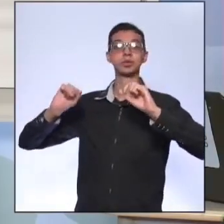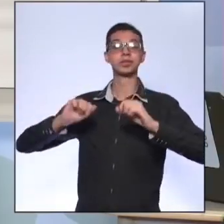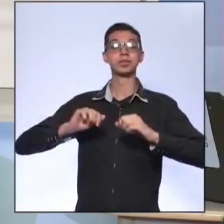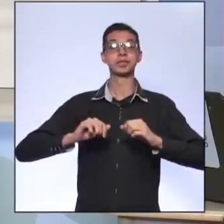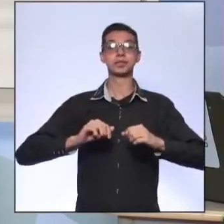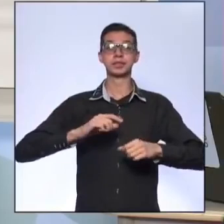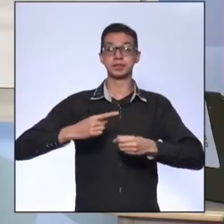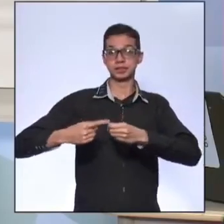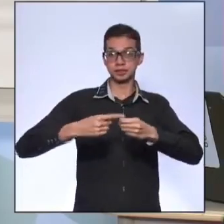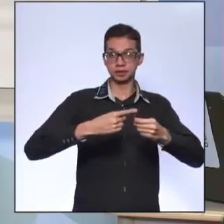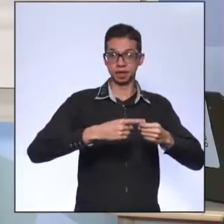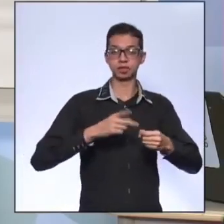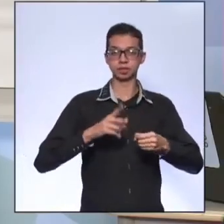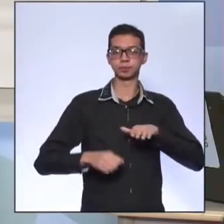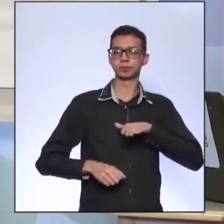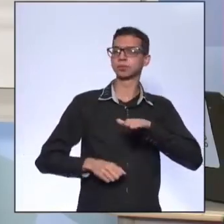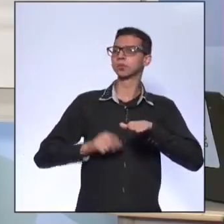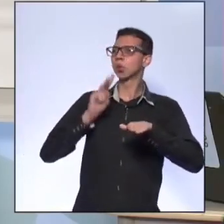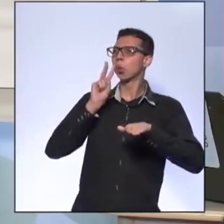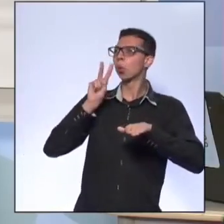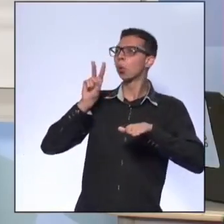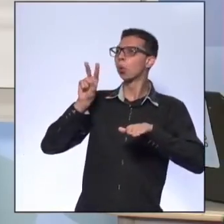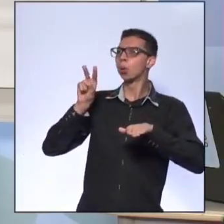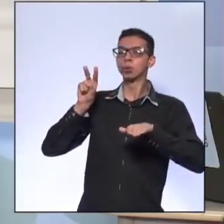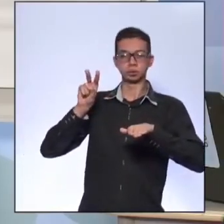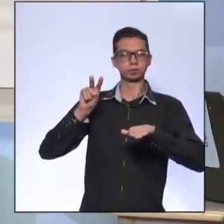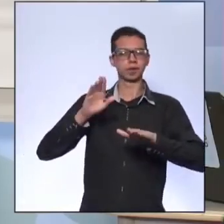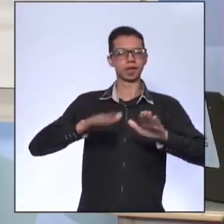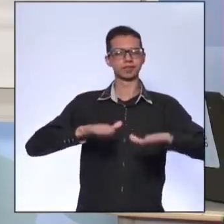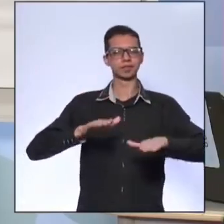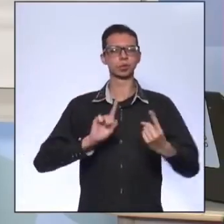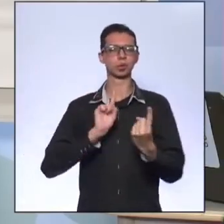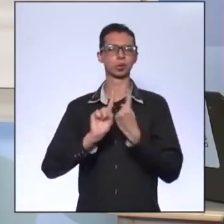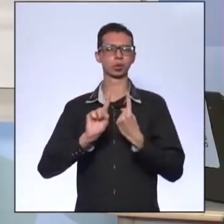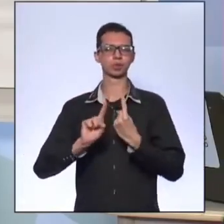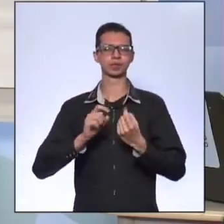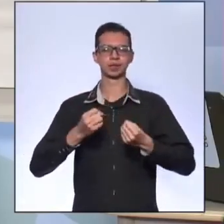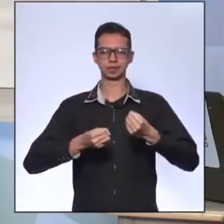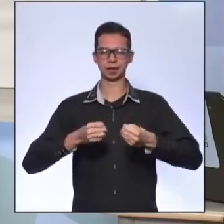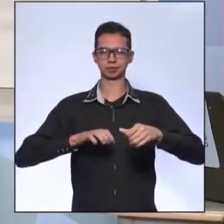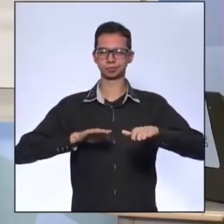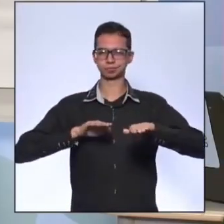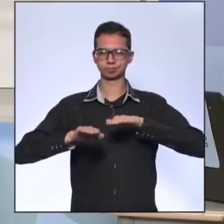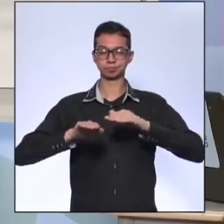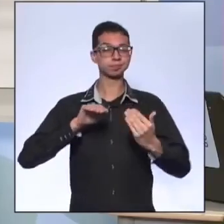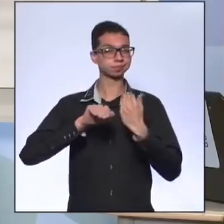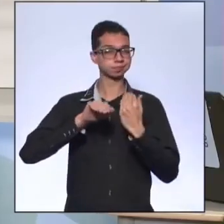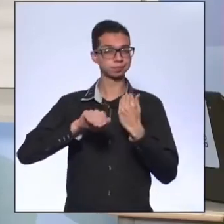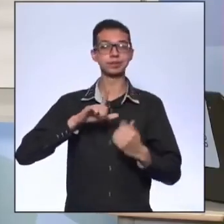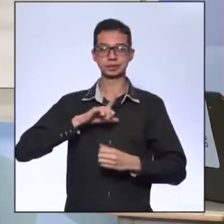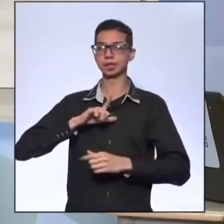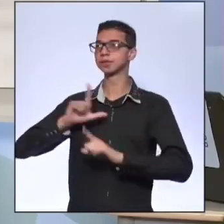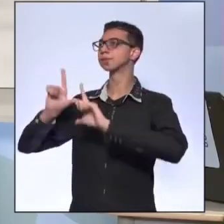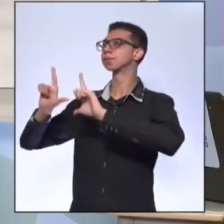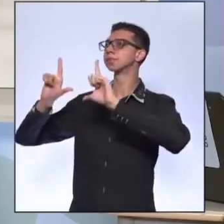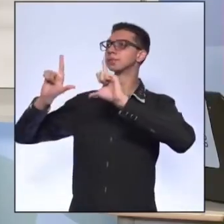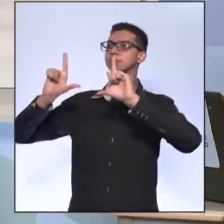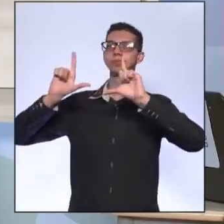pelas rodovias, a gente ainda vê alguns, né, exemplos disso. Então, a gente colocava ali, então, uma grande